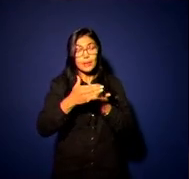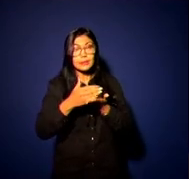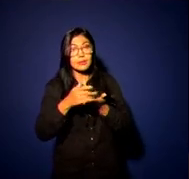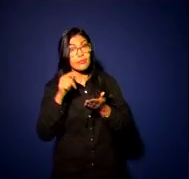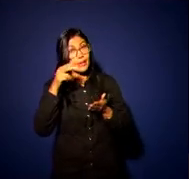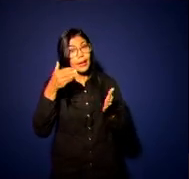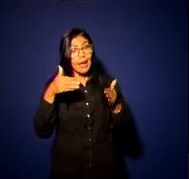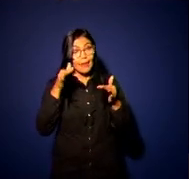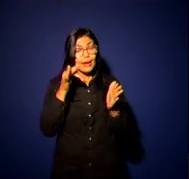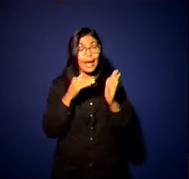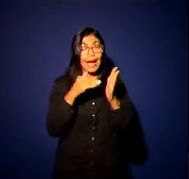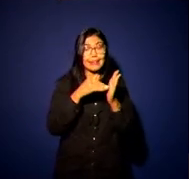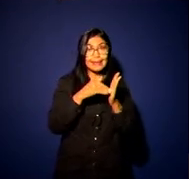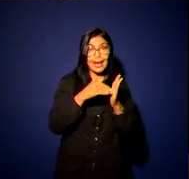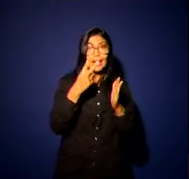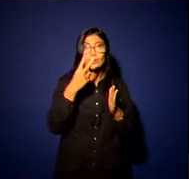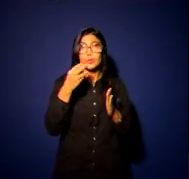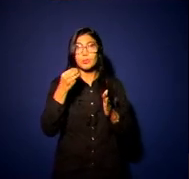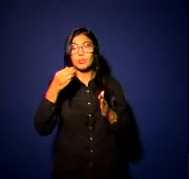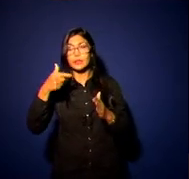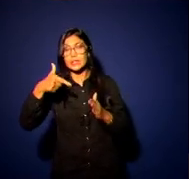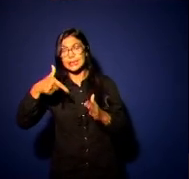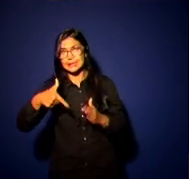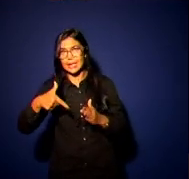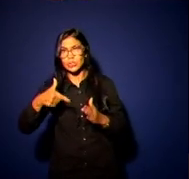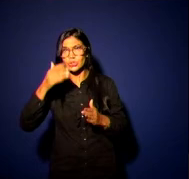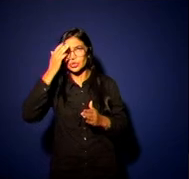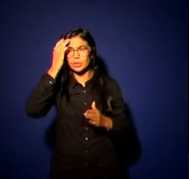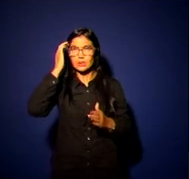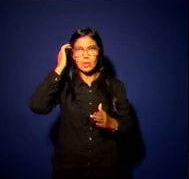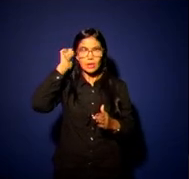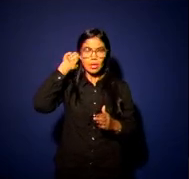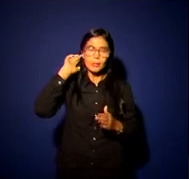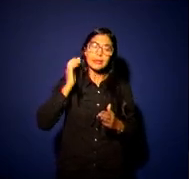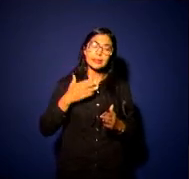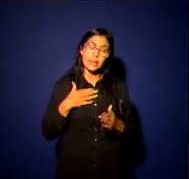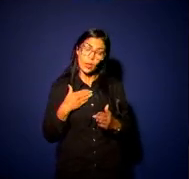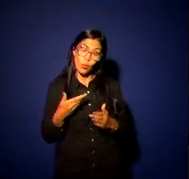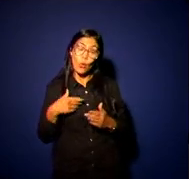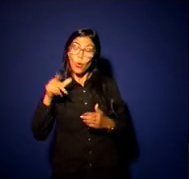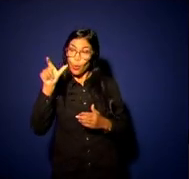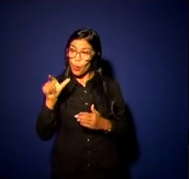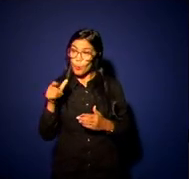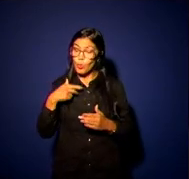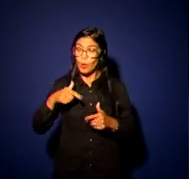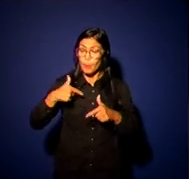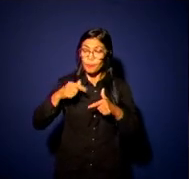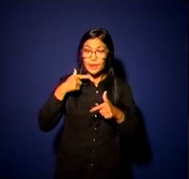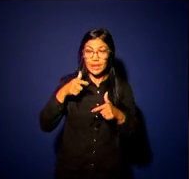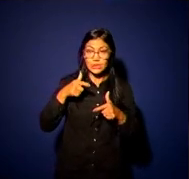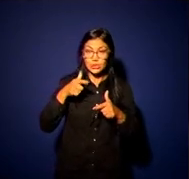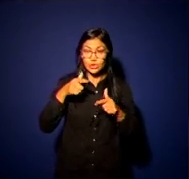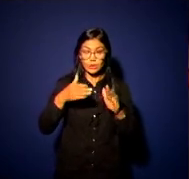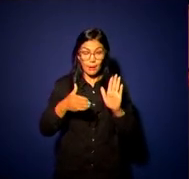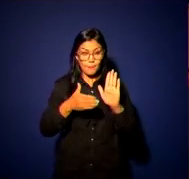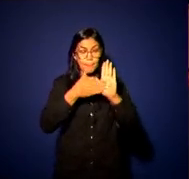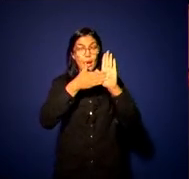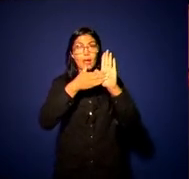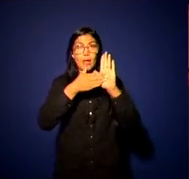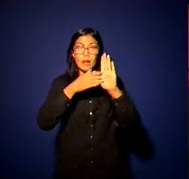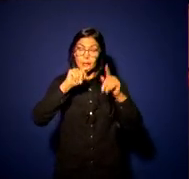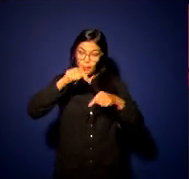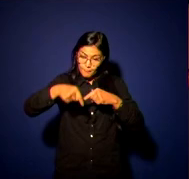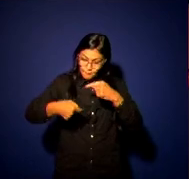2027 mas como agente de mercado eu posso dizer que ele já tá marcado por uma ampla evolução